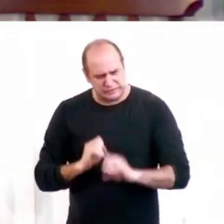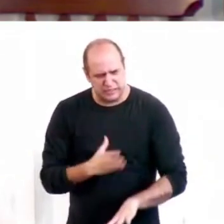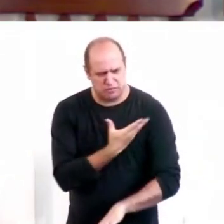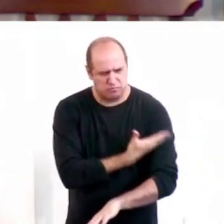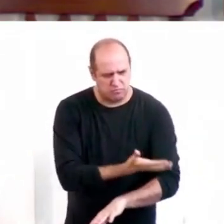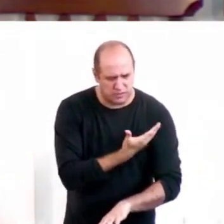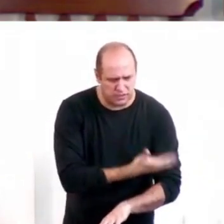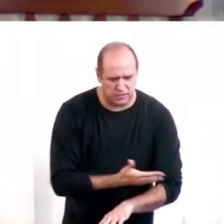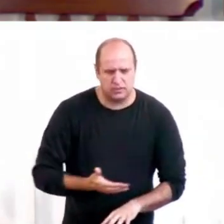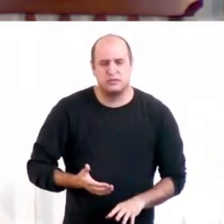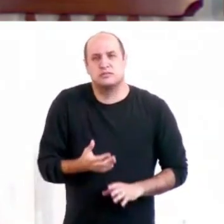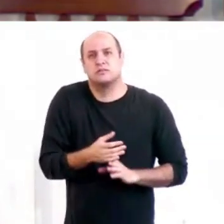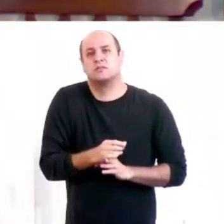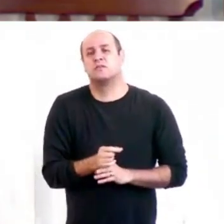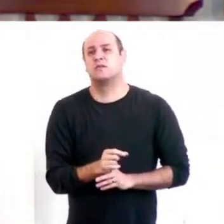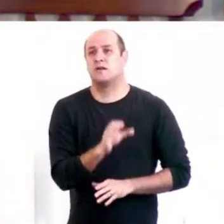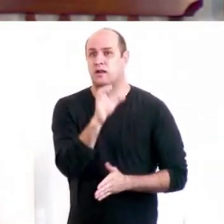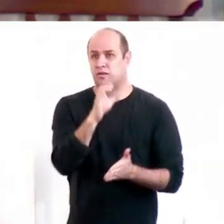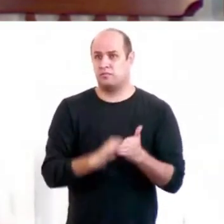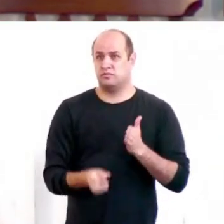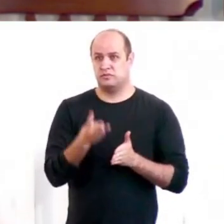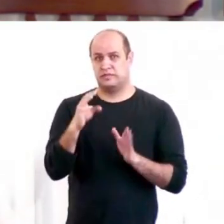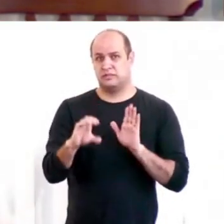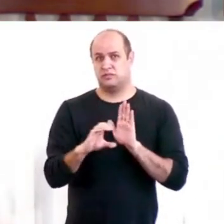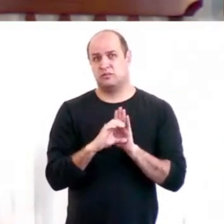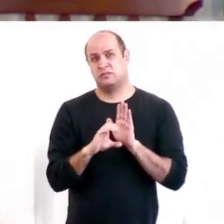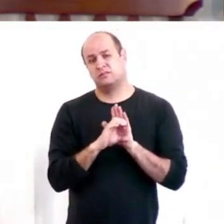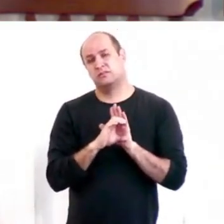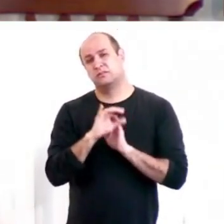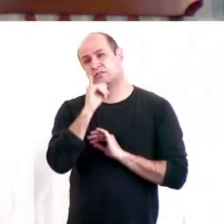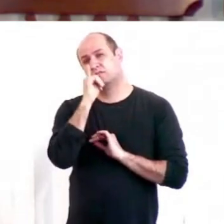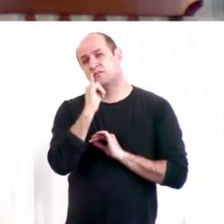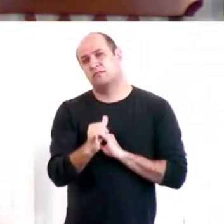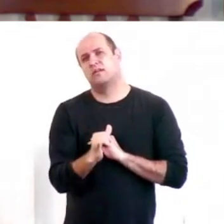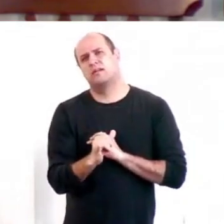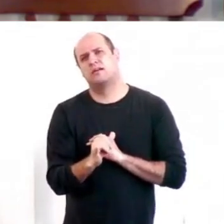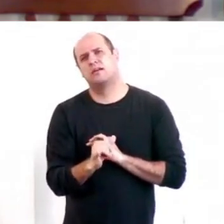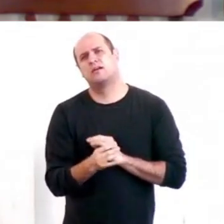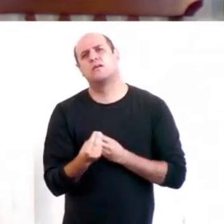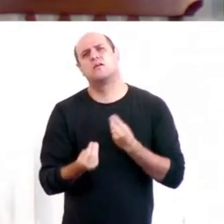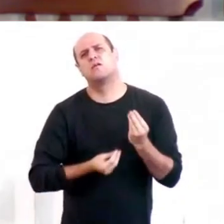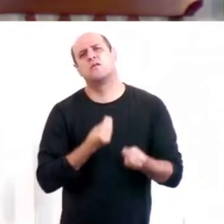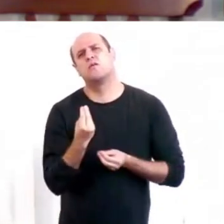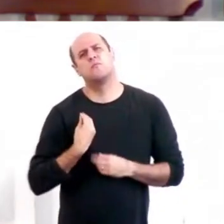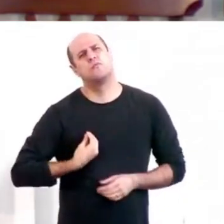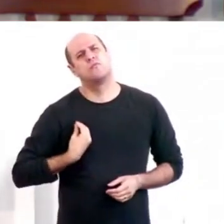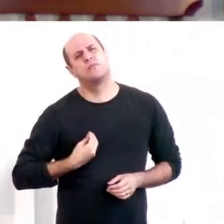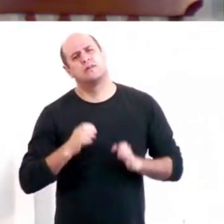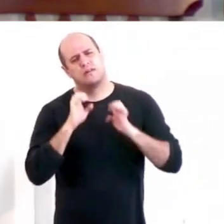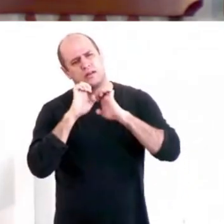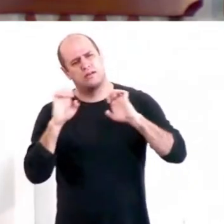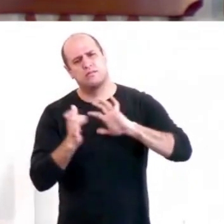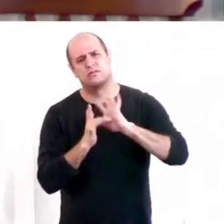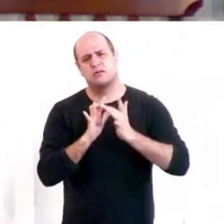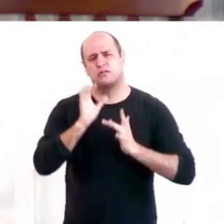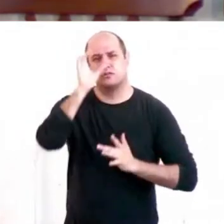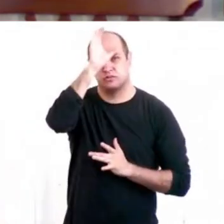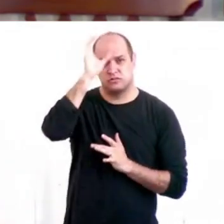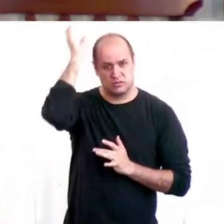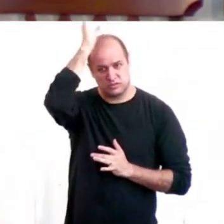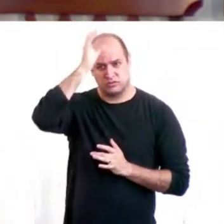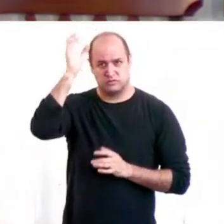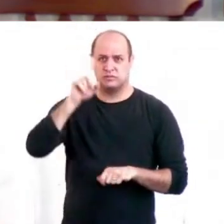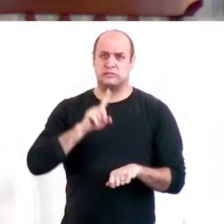de casa, capítulo 3 de Colossenses, de forma prática, como viver o Evangelho do Senhor Jesus Cristo em tempos